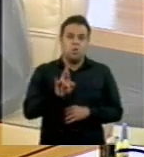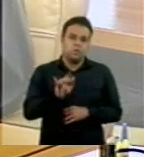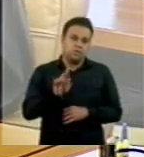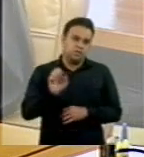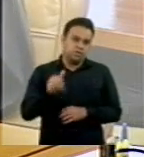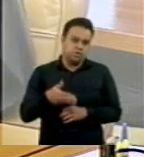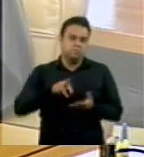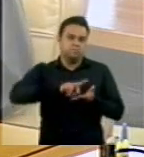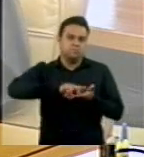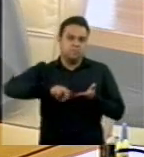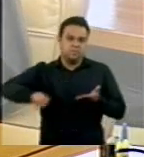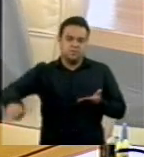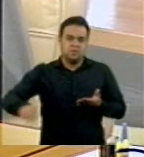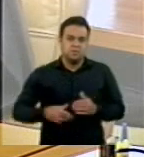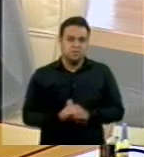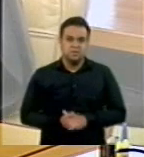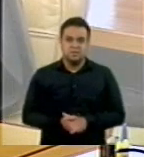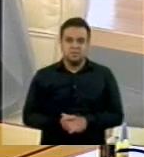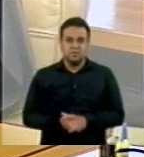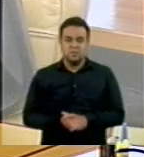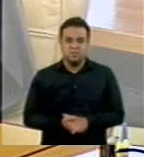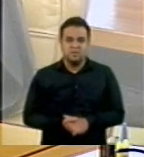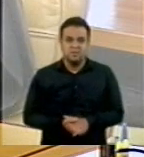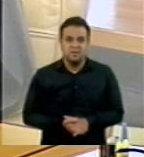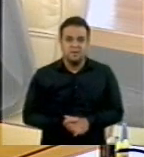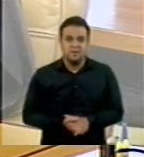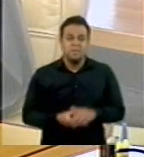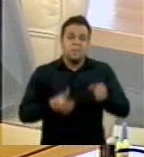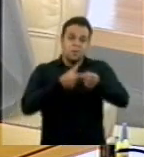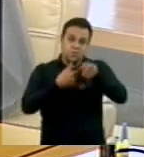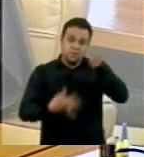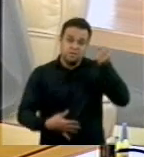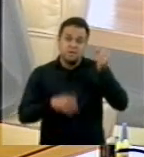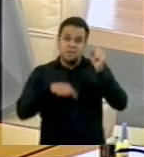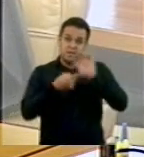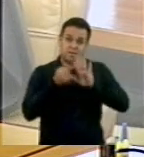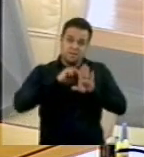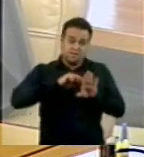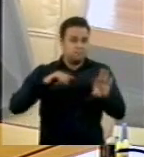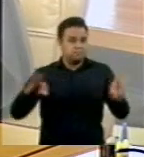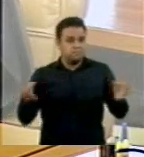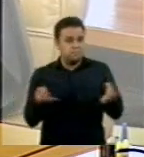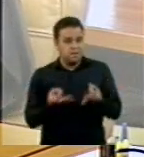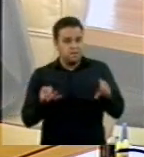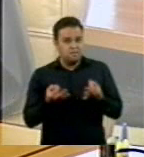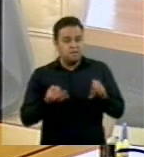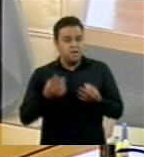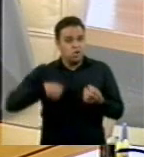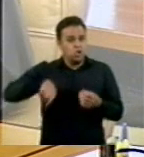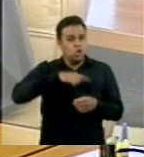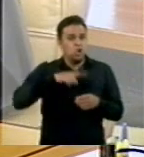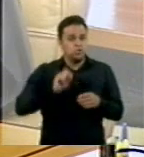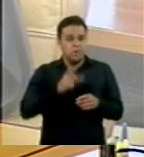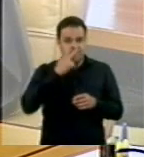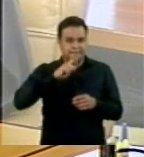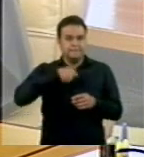diante. O sangue é a rigor, a metáfora perfeita que nos faz inerentemente